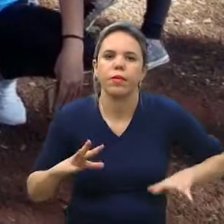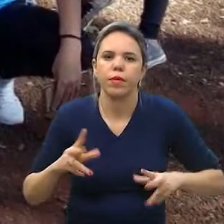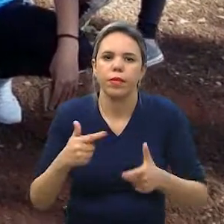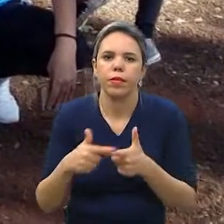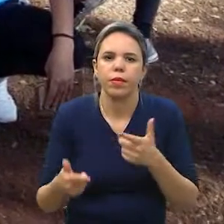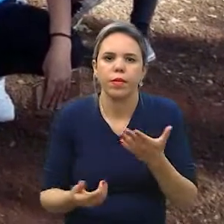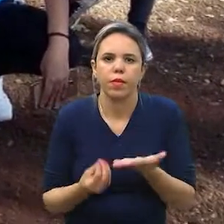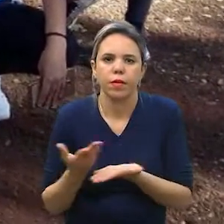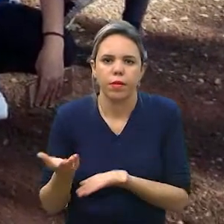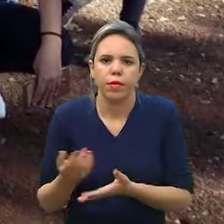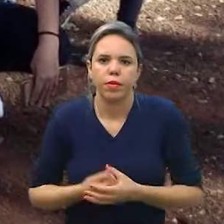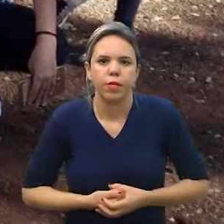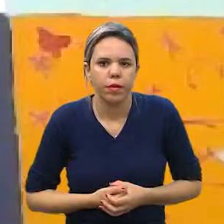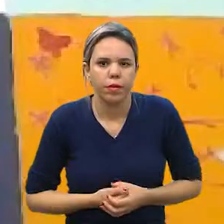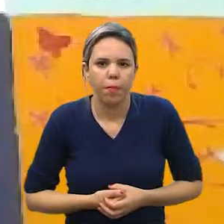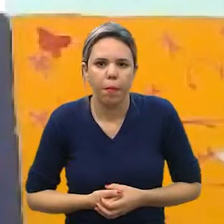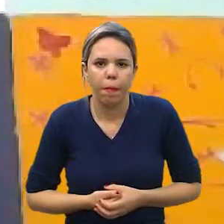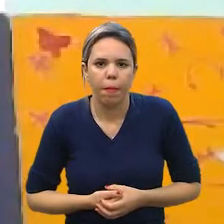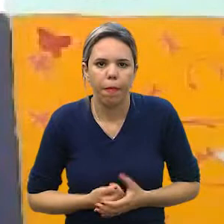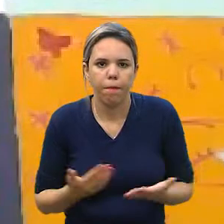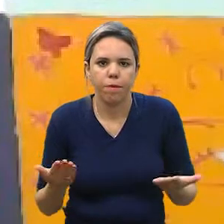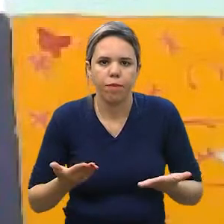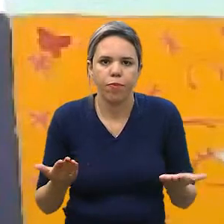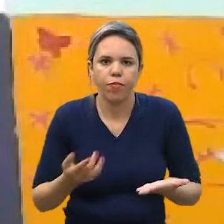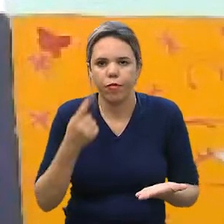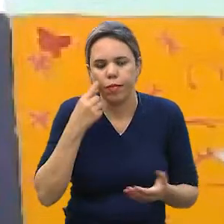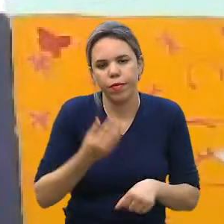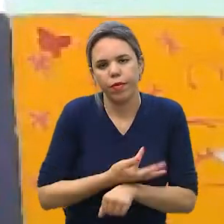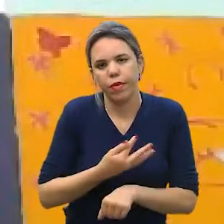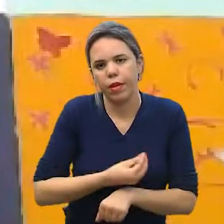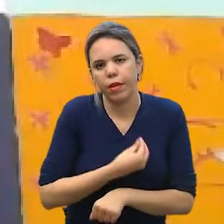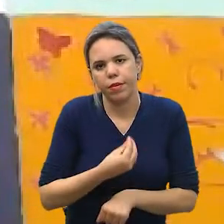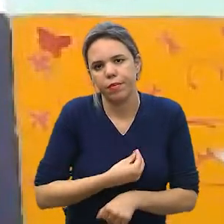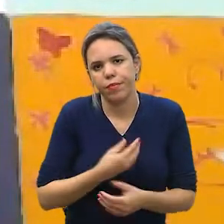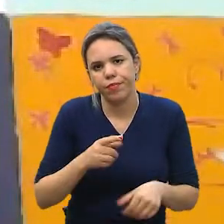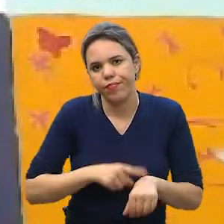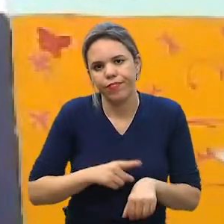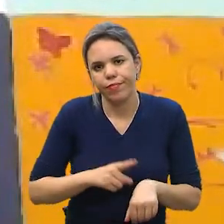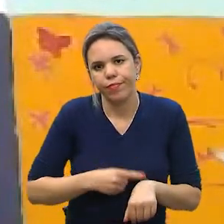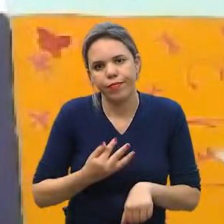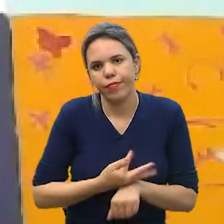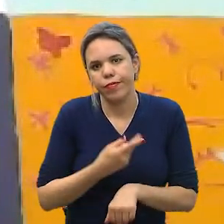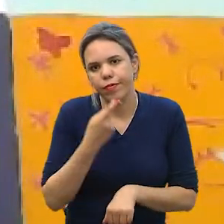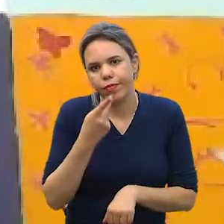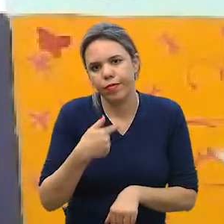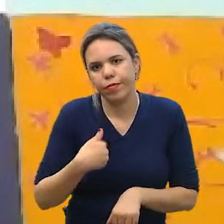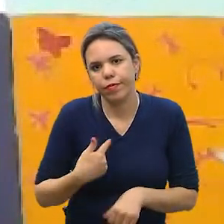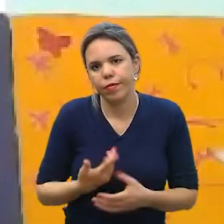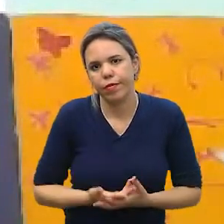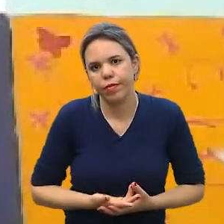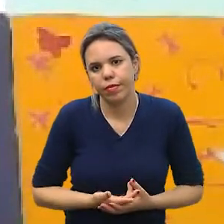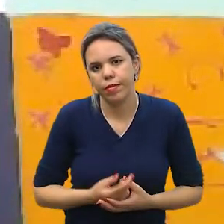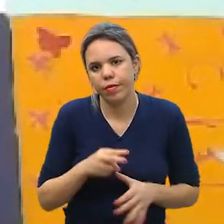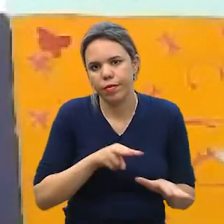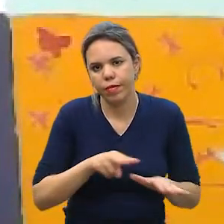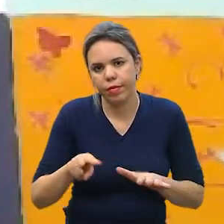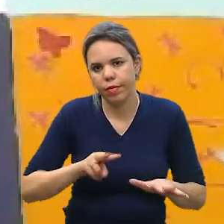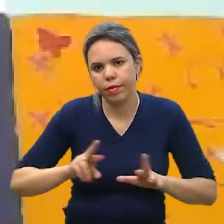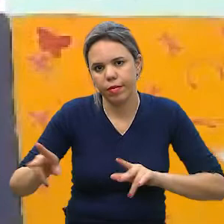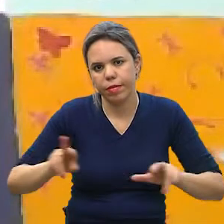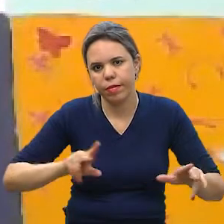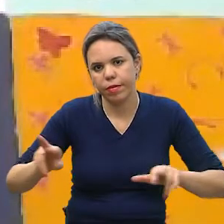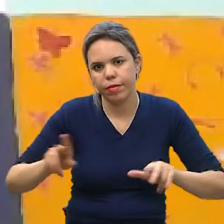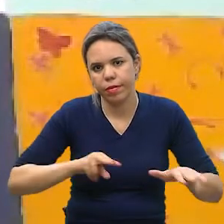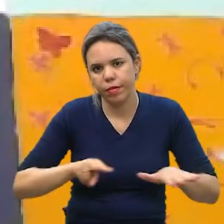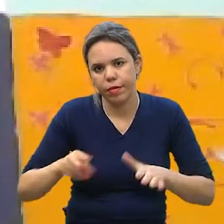essas necessidades. E hoje a gente vive um momento, Mariana, que assim, eu falo que eu vivo uma semana de cada vez,